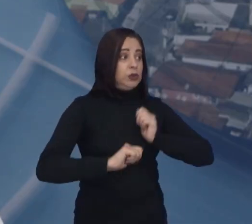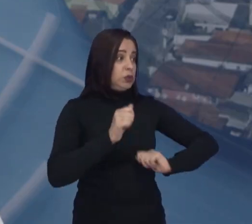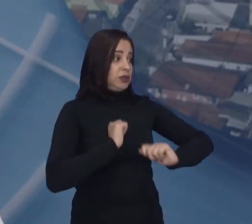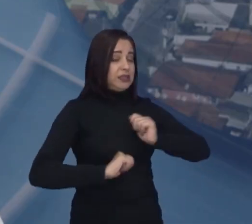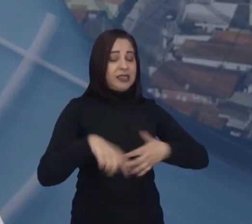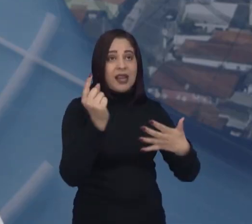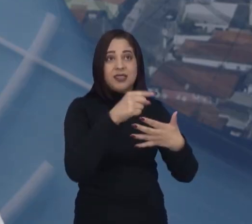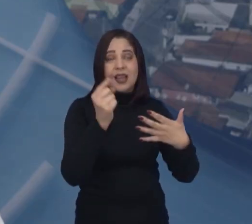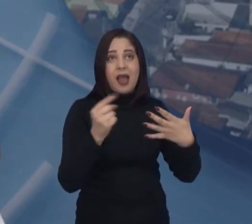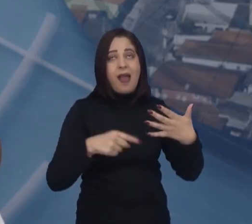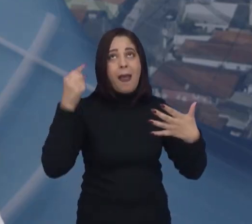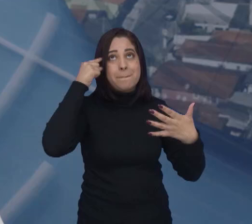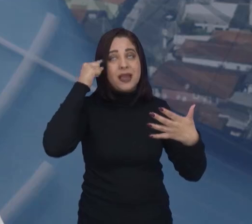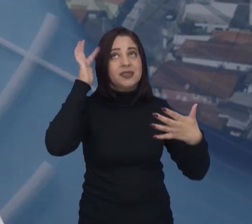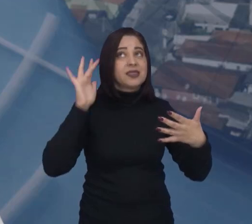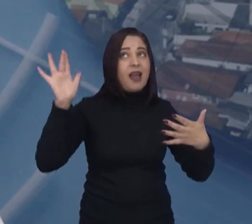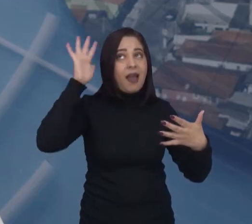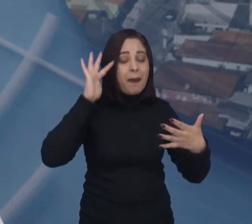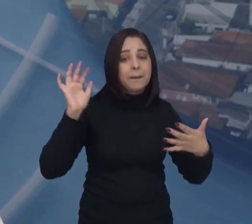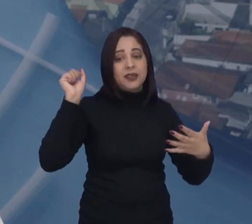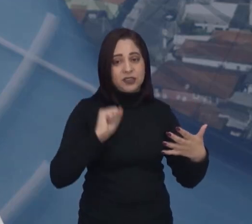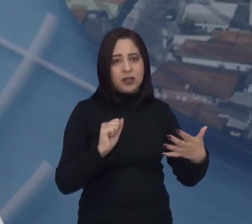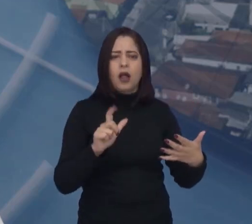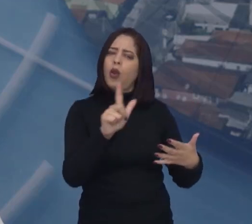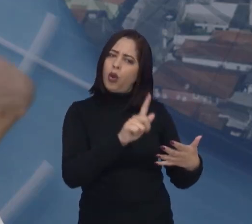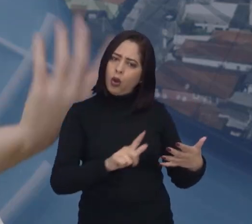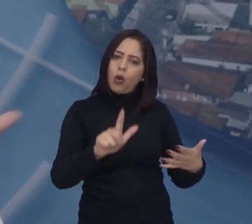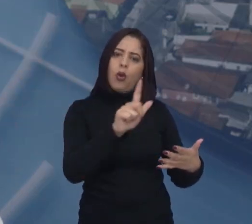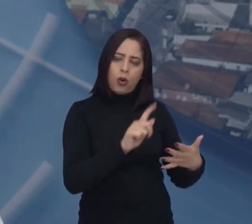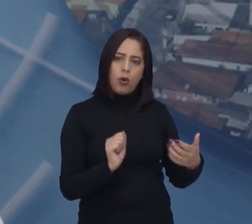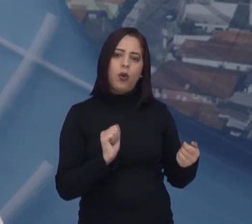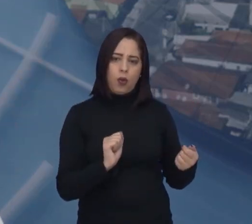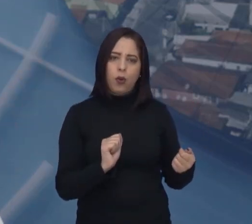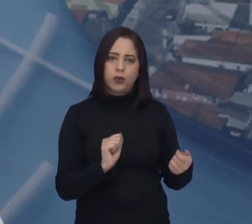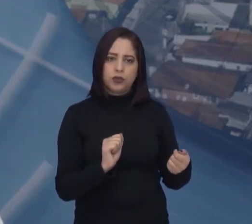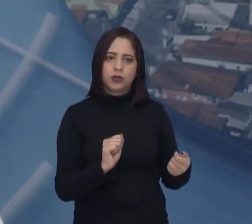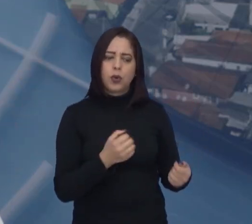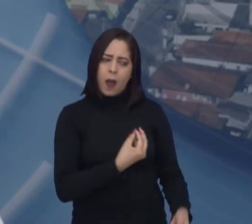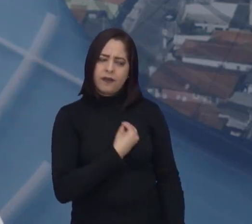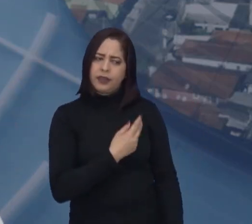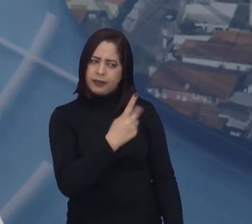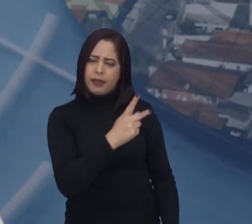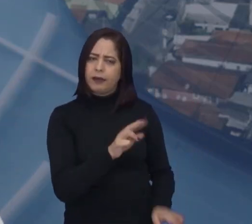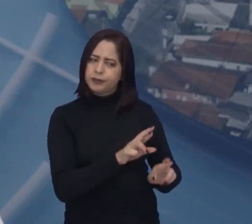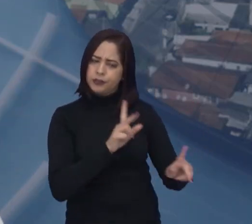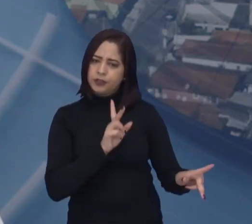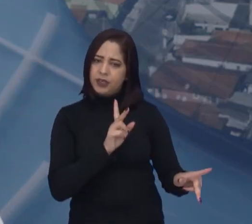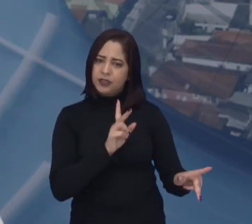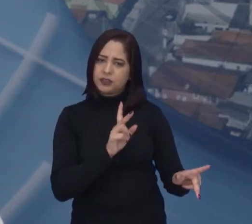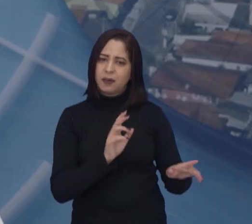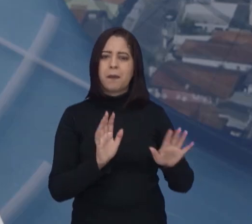para pensar. É claro que é, né, uma realidade diferente, não é a de todo mundo, mas a gente viu, né, como que